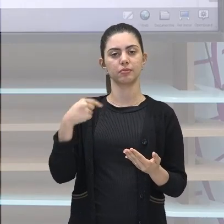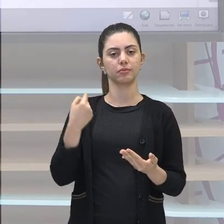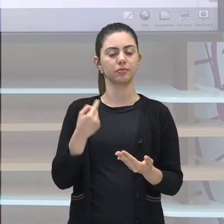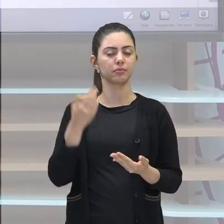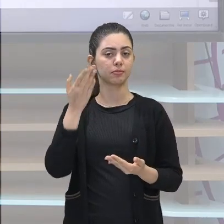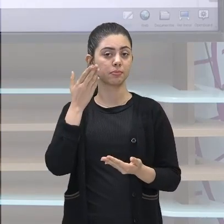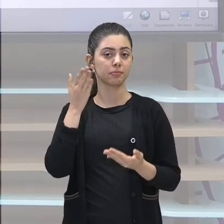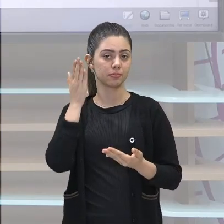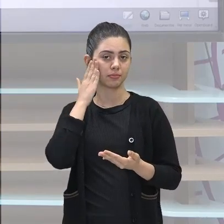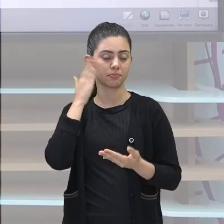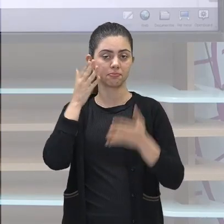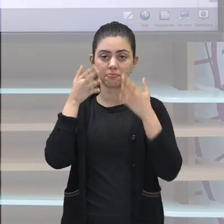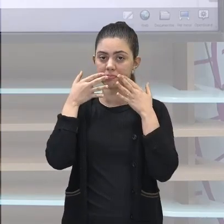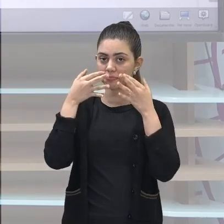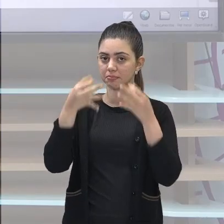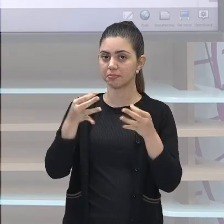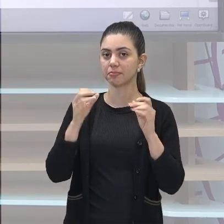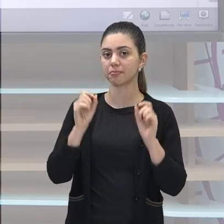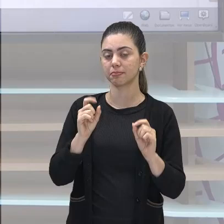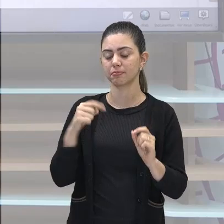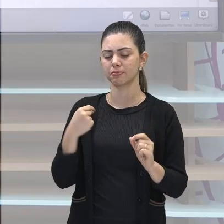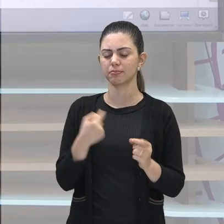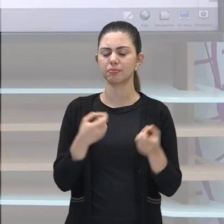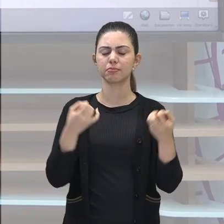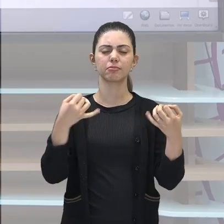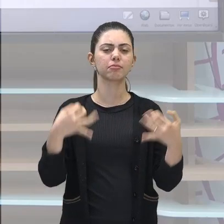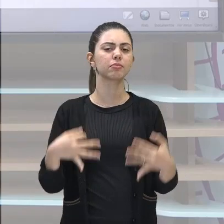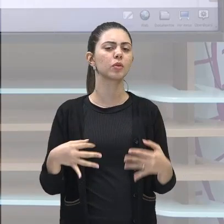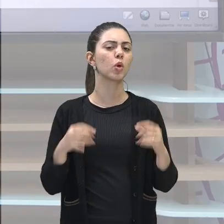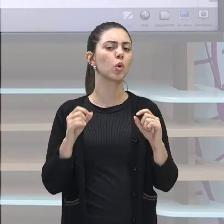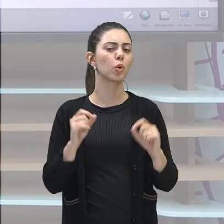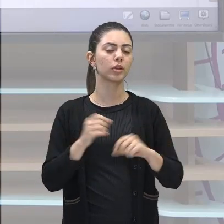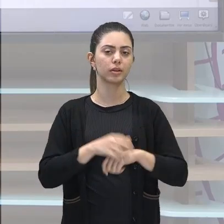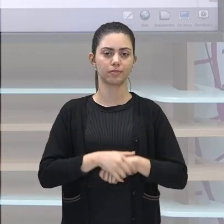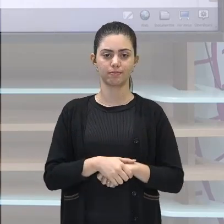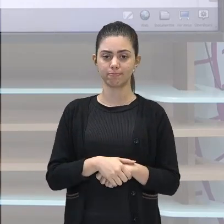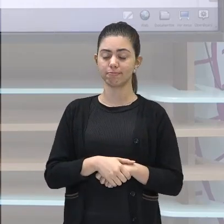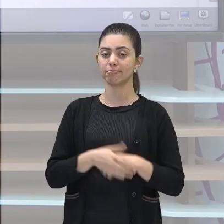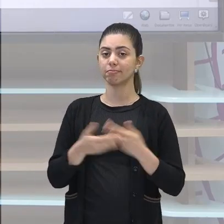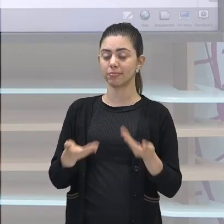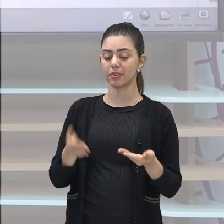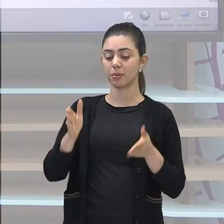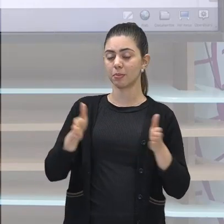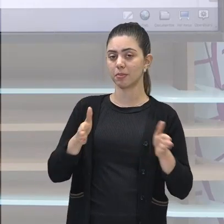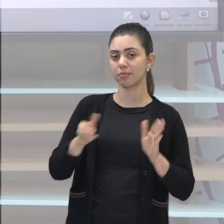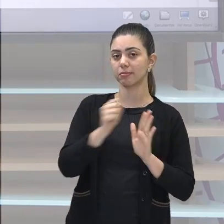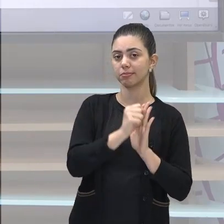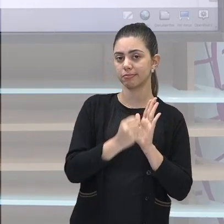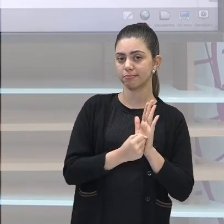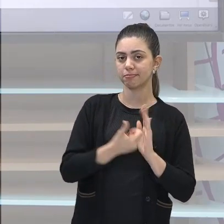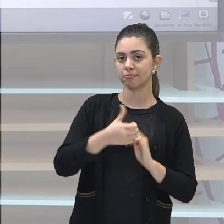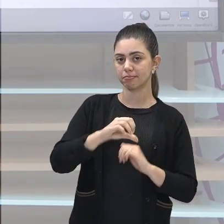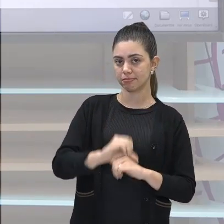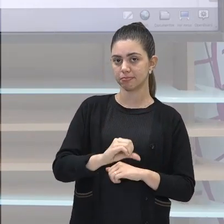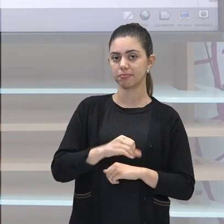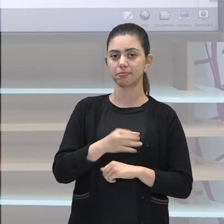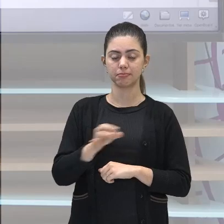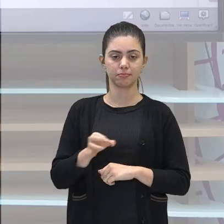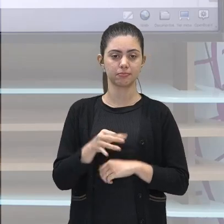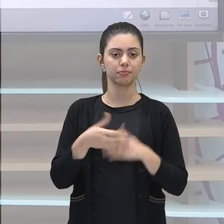estarmos atentos, que estaremos falando de um contexto do século XIX, e